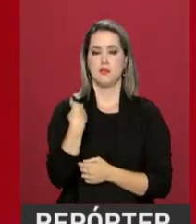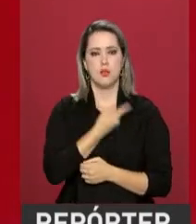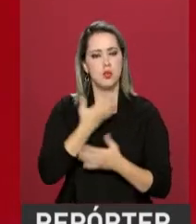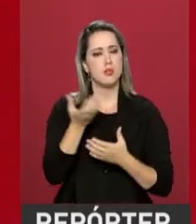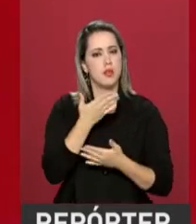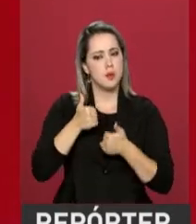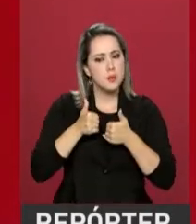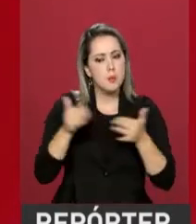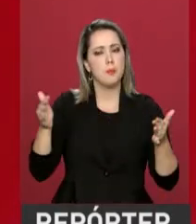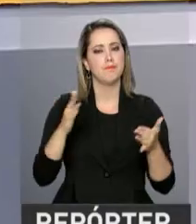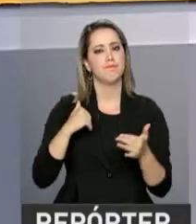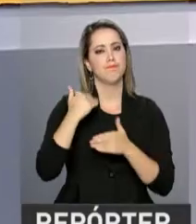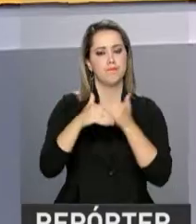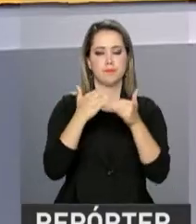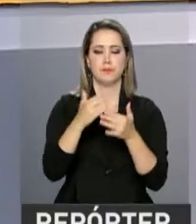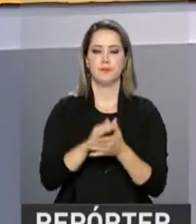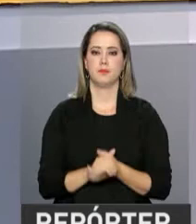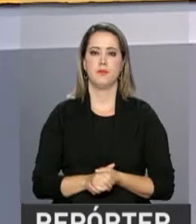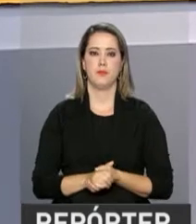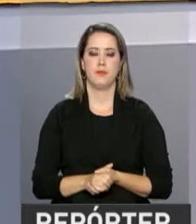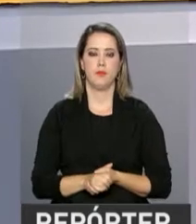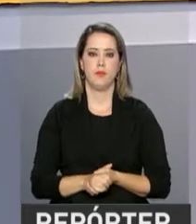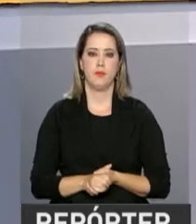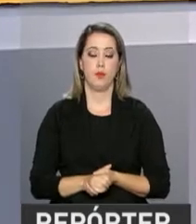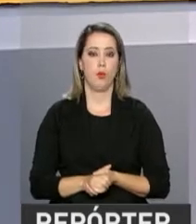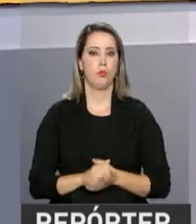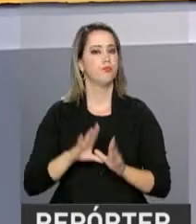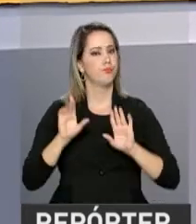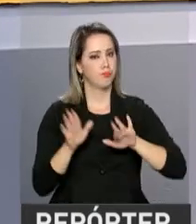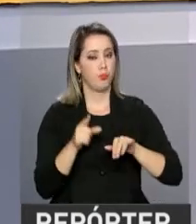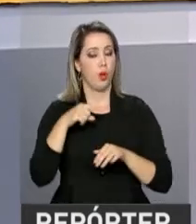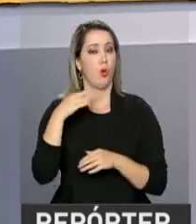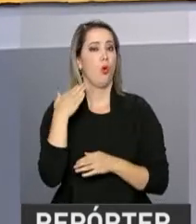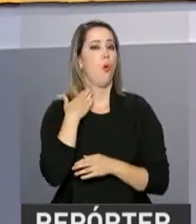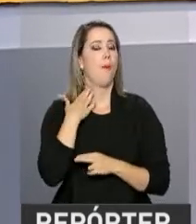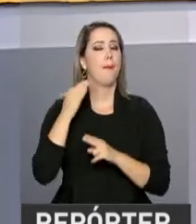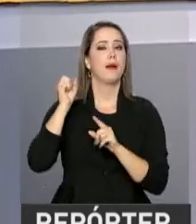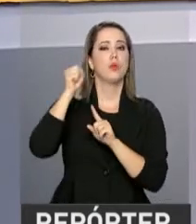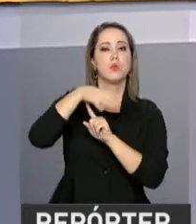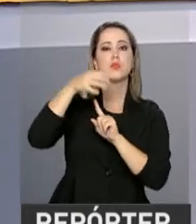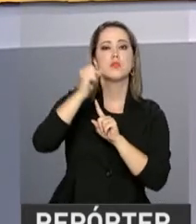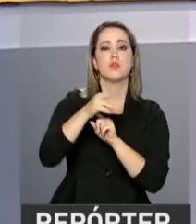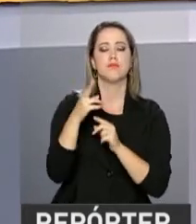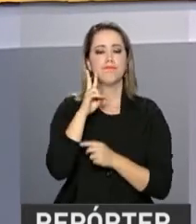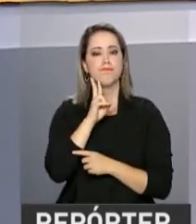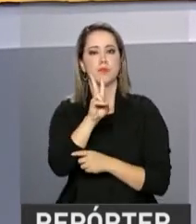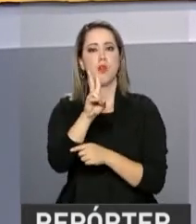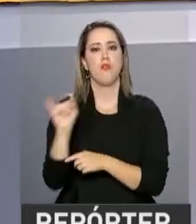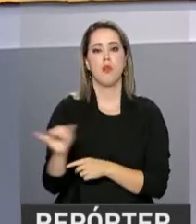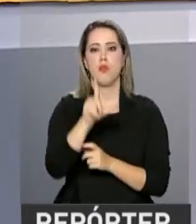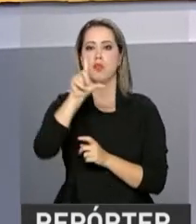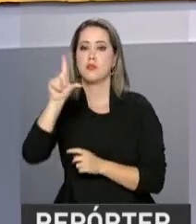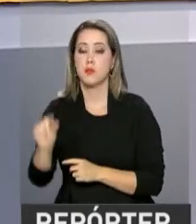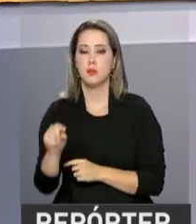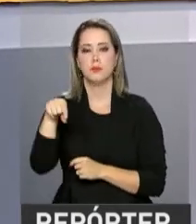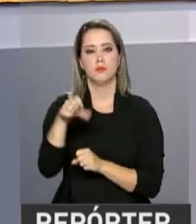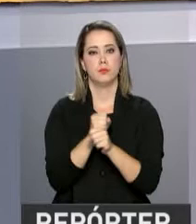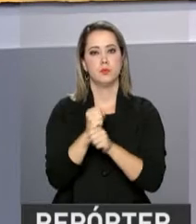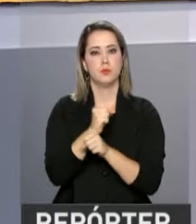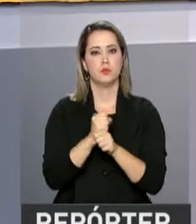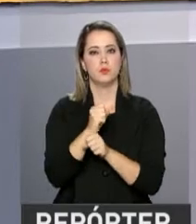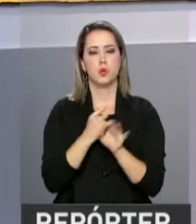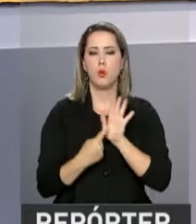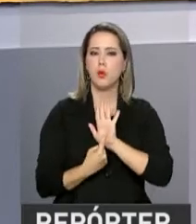essa experiência o banco central estima uma inflação menor este ano é o que indica o relatório trimestral